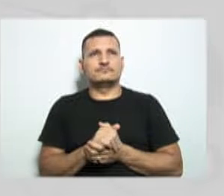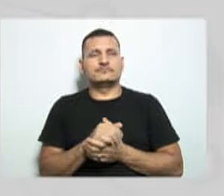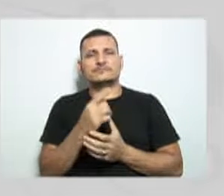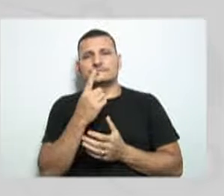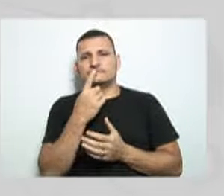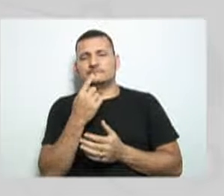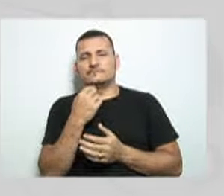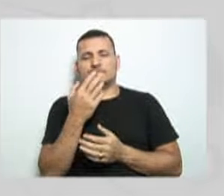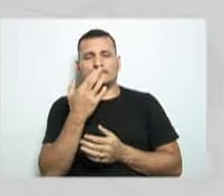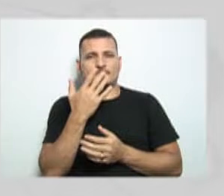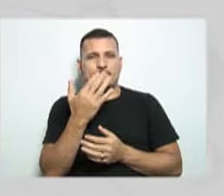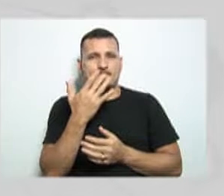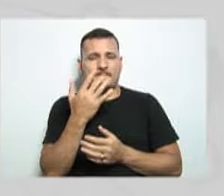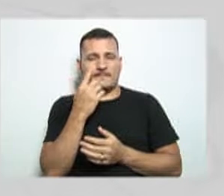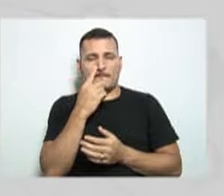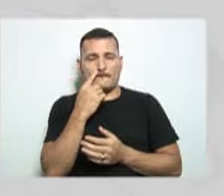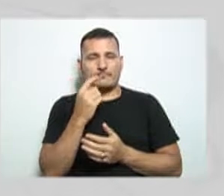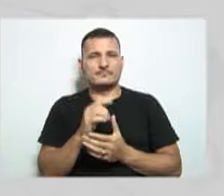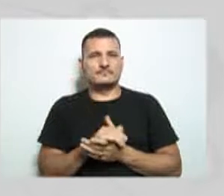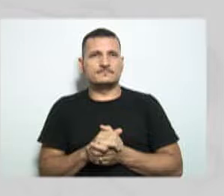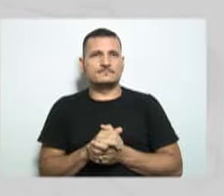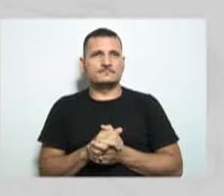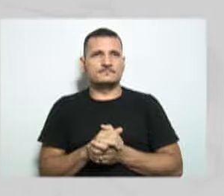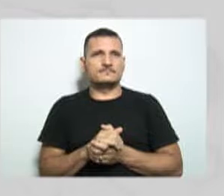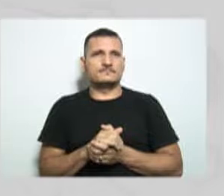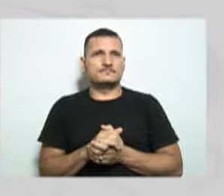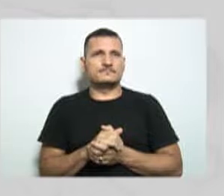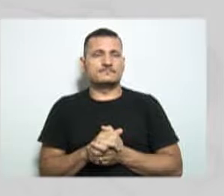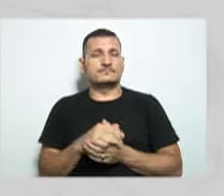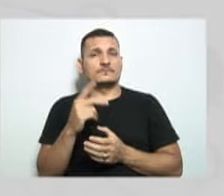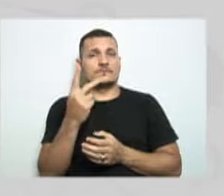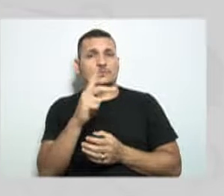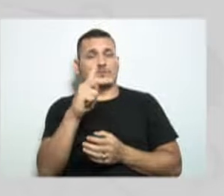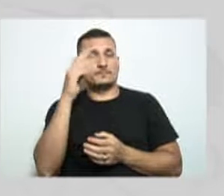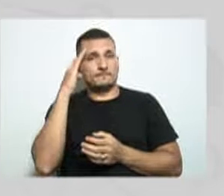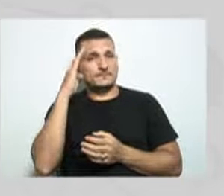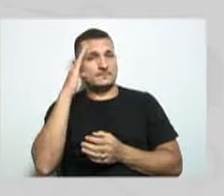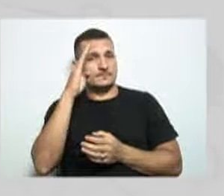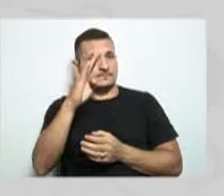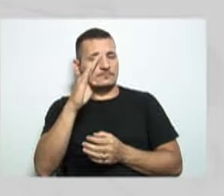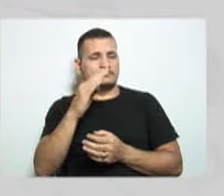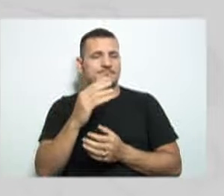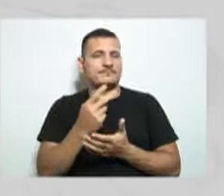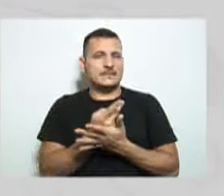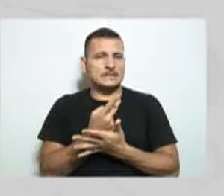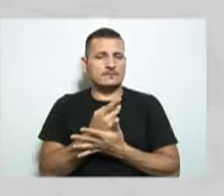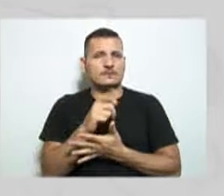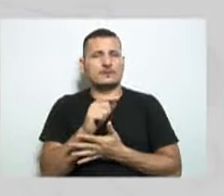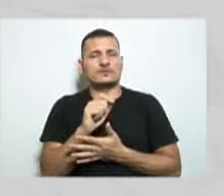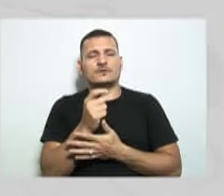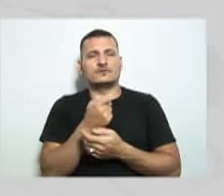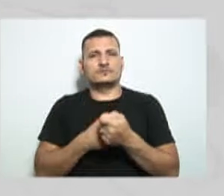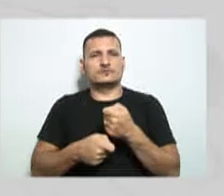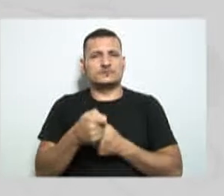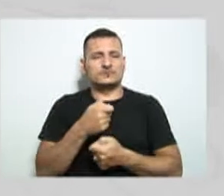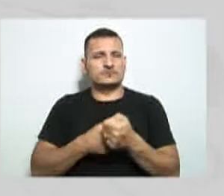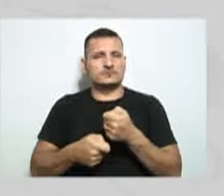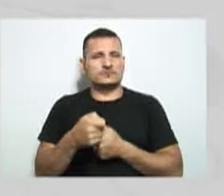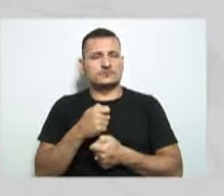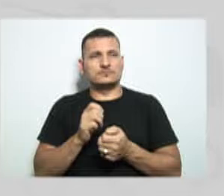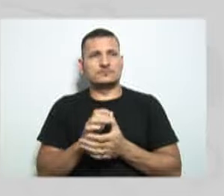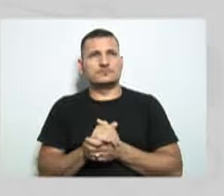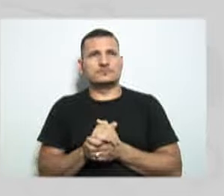em vermelho para ter mais a enfatização. Sua principal deficiência é de natureza administrativa, por não o